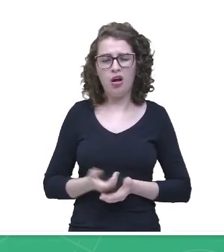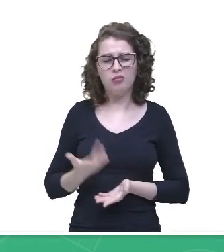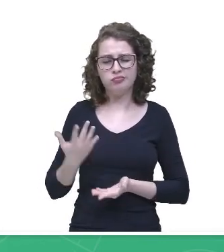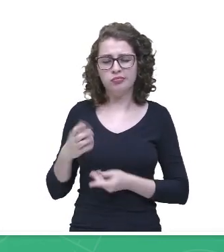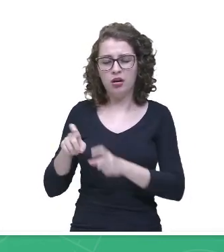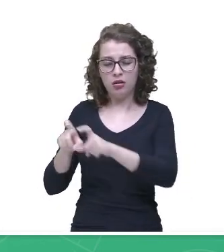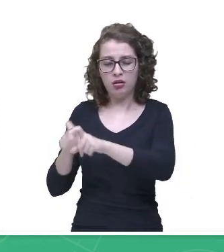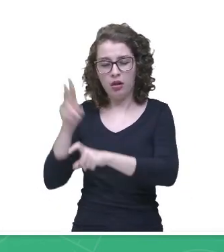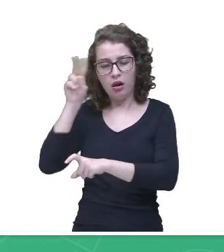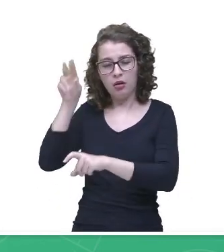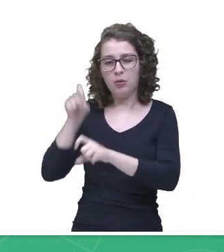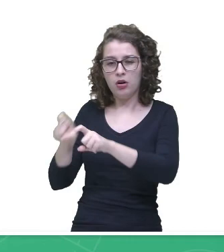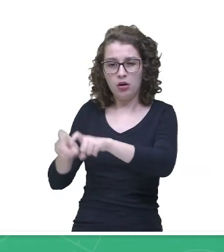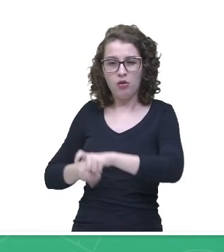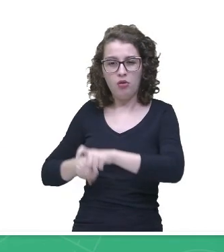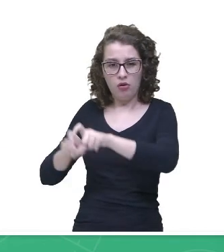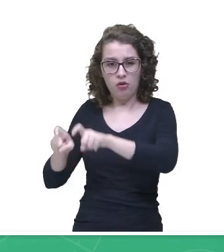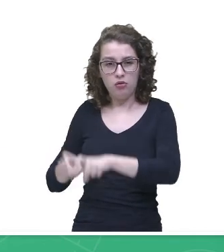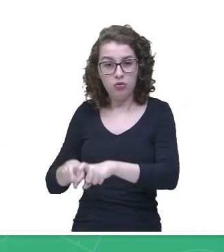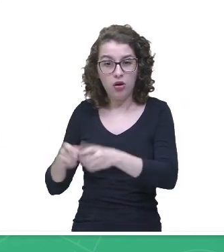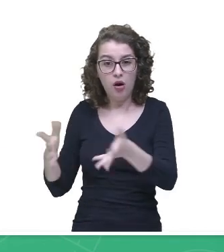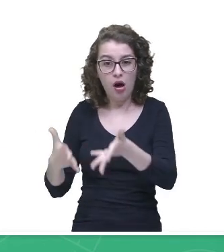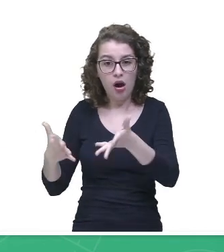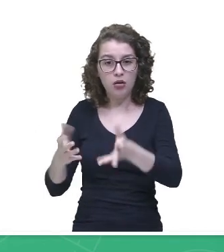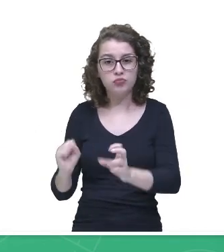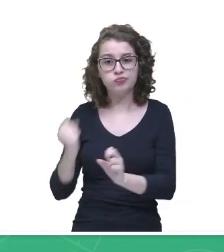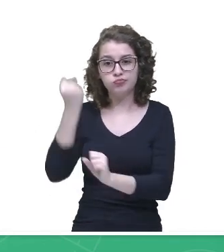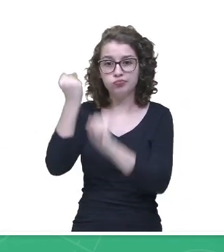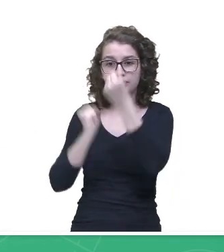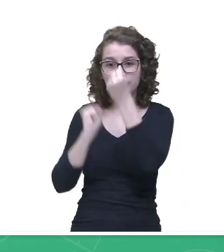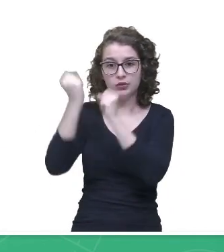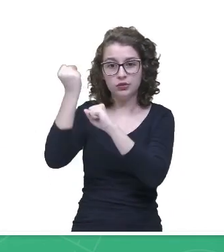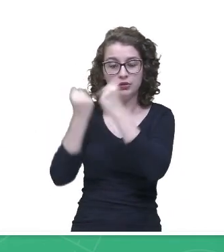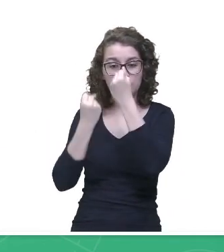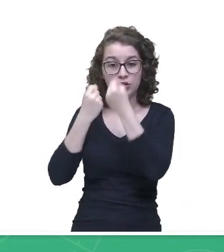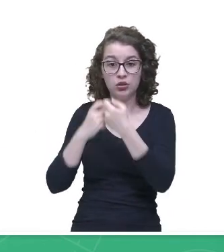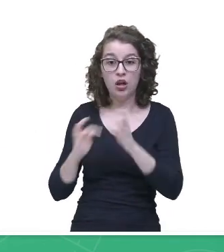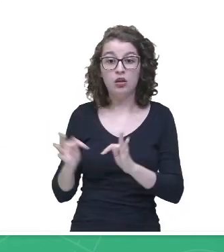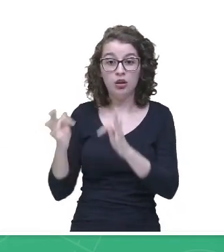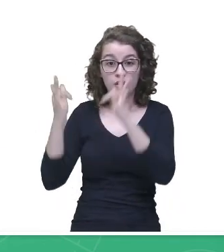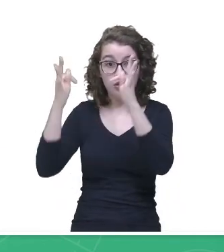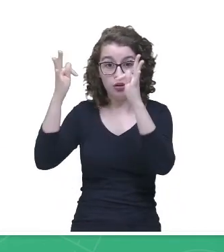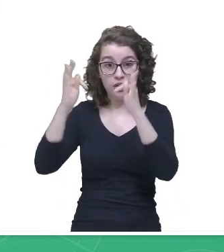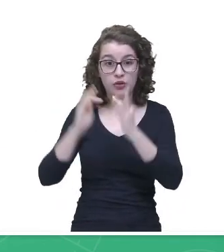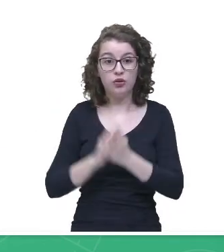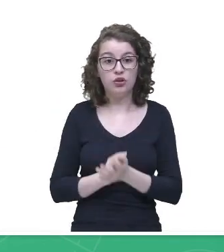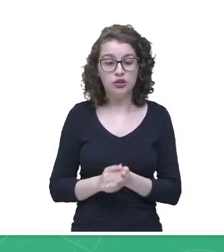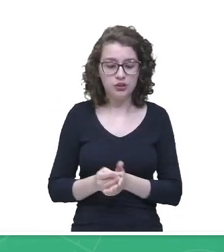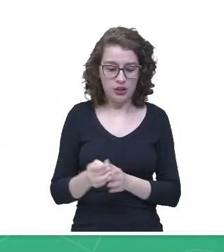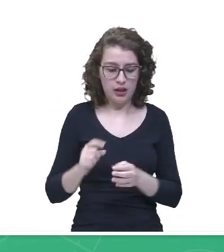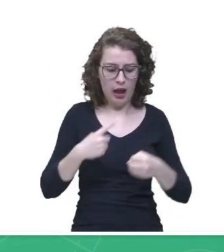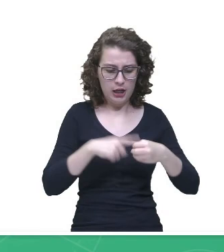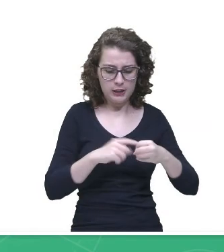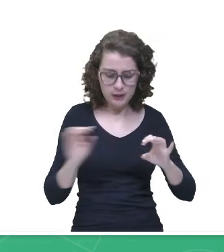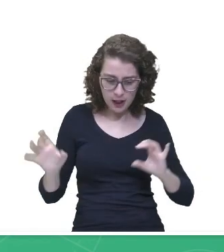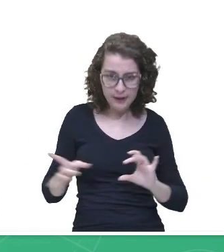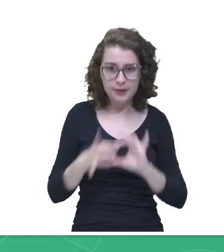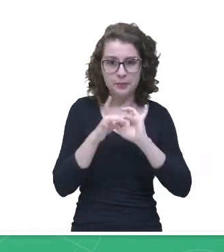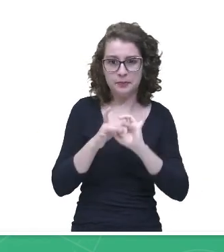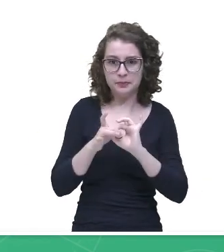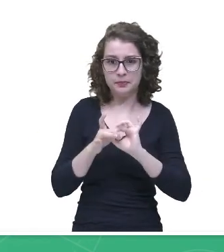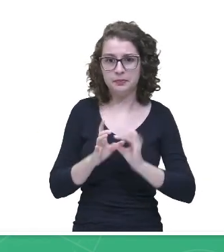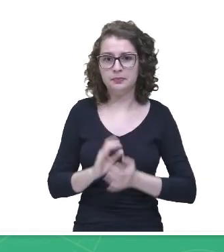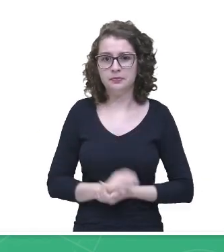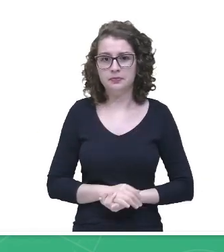né, se tornou bastante industrializado e hoje esse campo, ele está mais perto das grandes cidades.